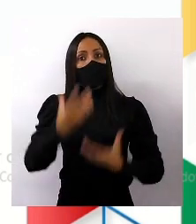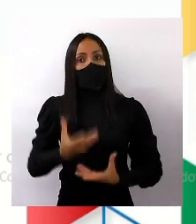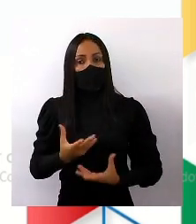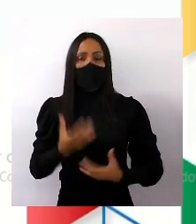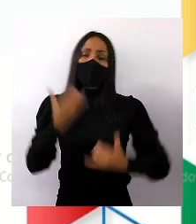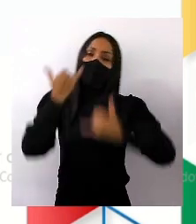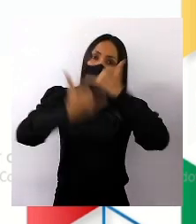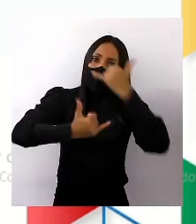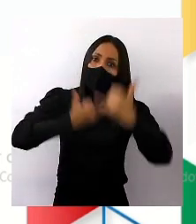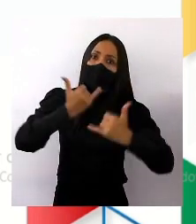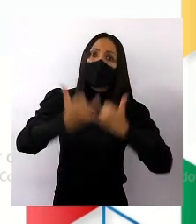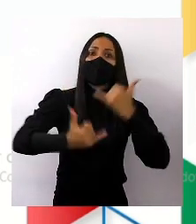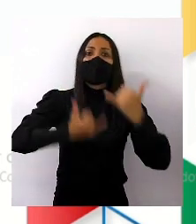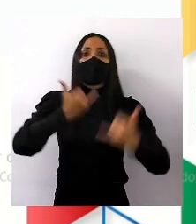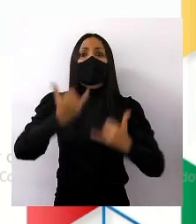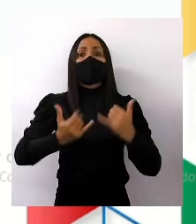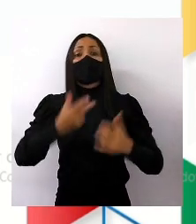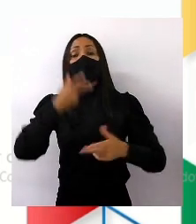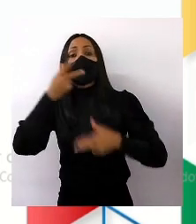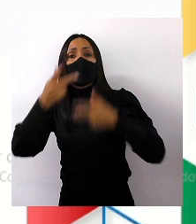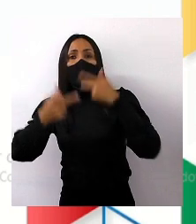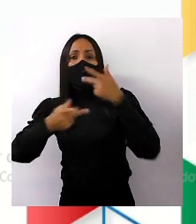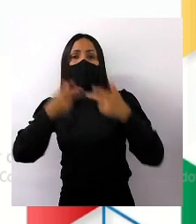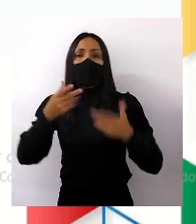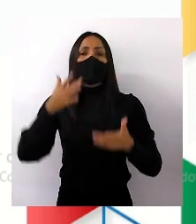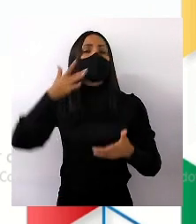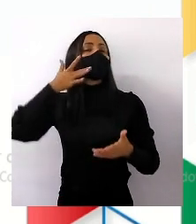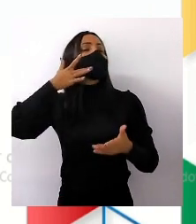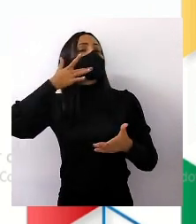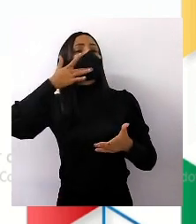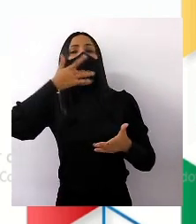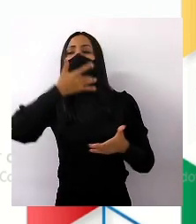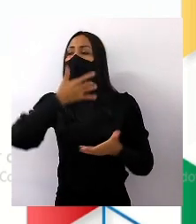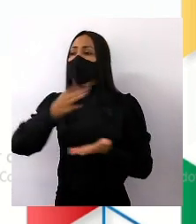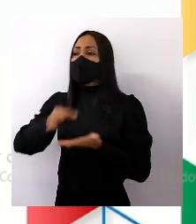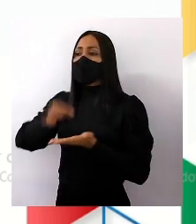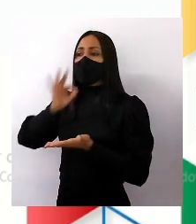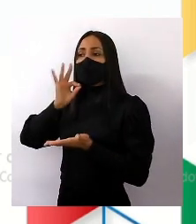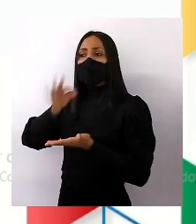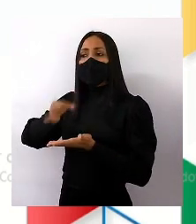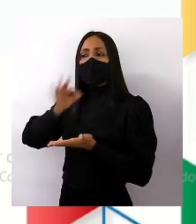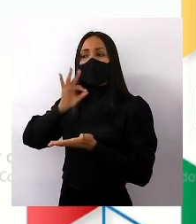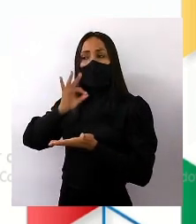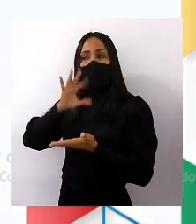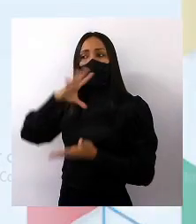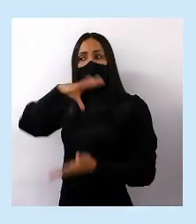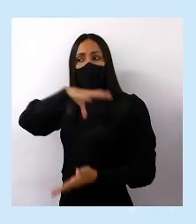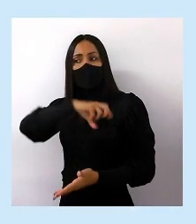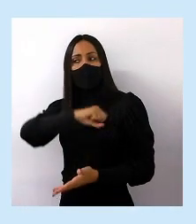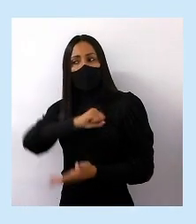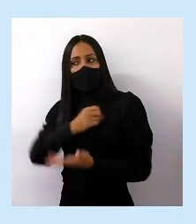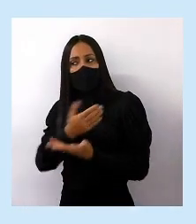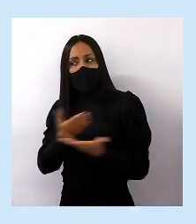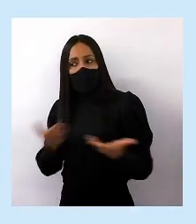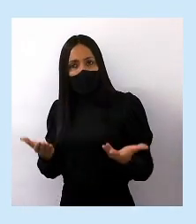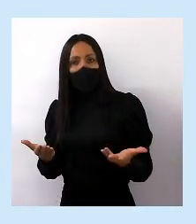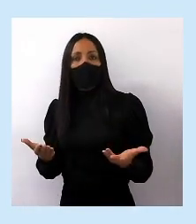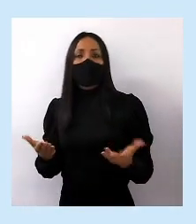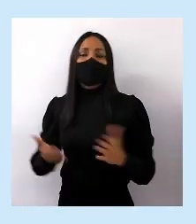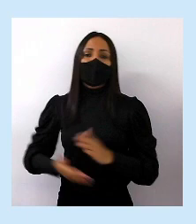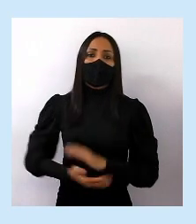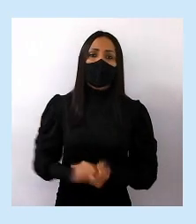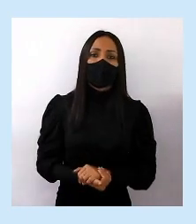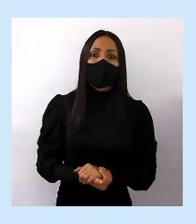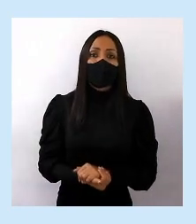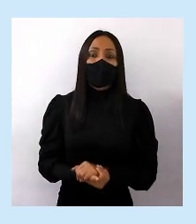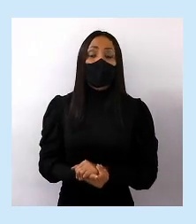lúdica, divertida, para falar desse tão gostoso café que a gente adora tomar. E a gente aqui, ó, quem é que não gosta de um cafezinho, não é